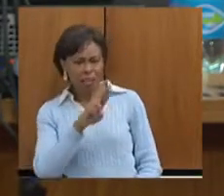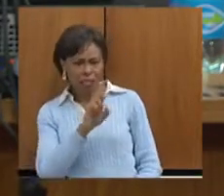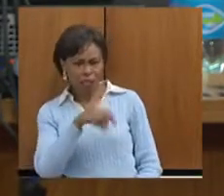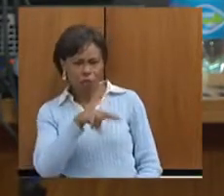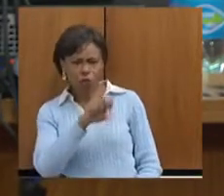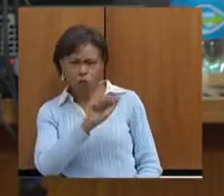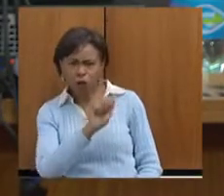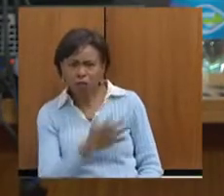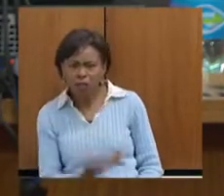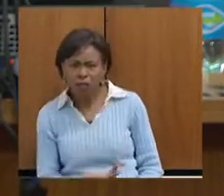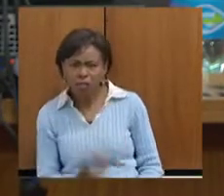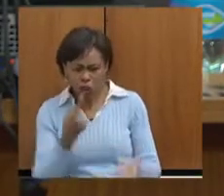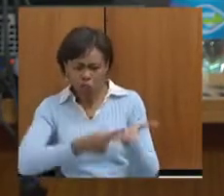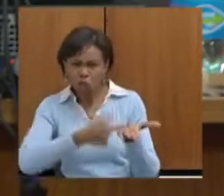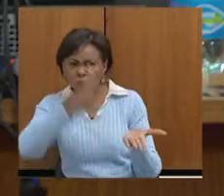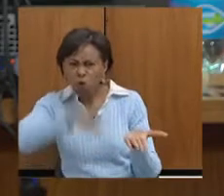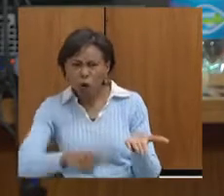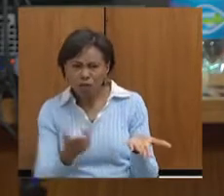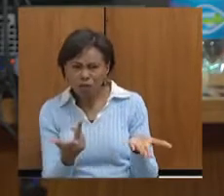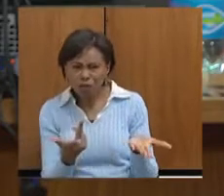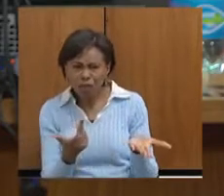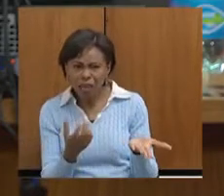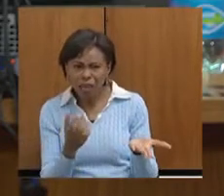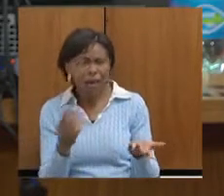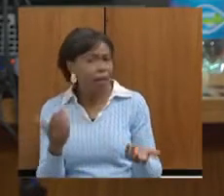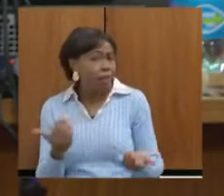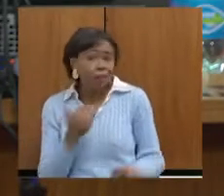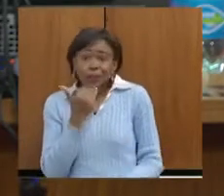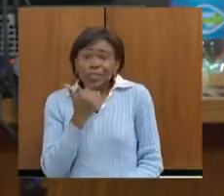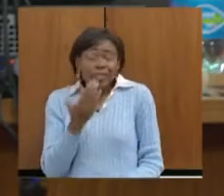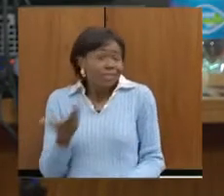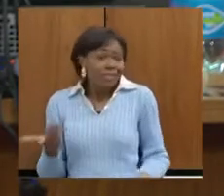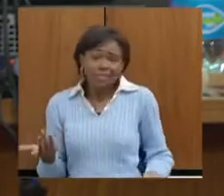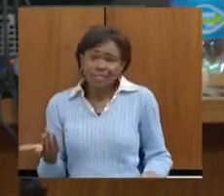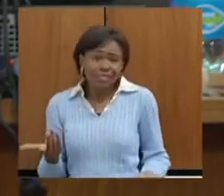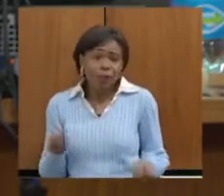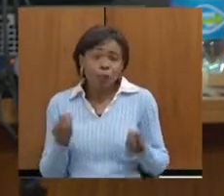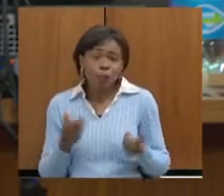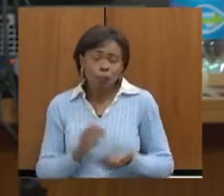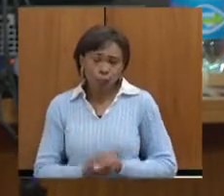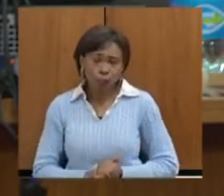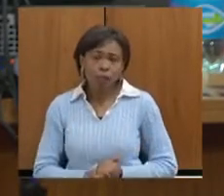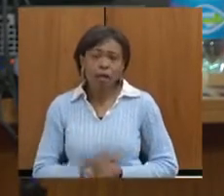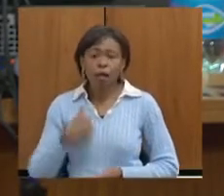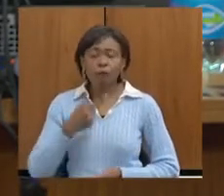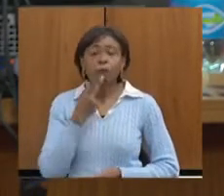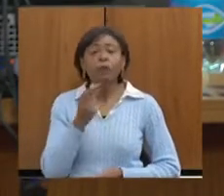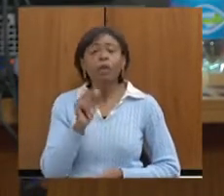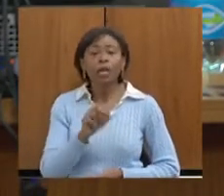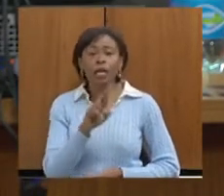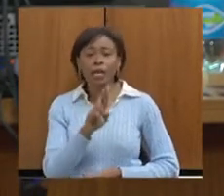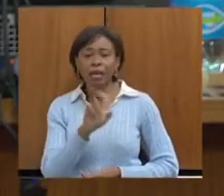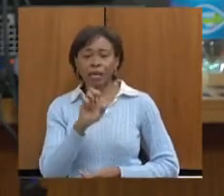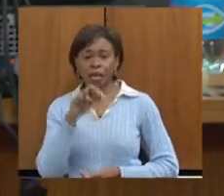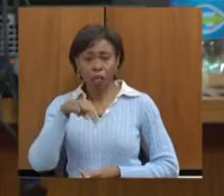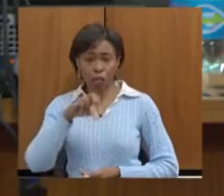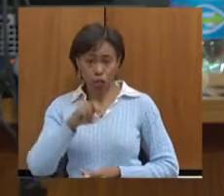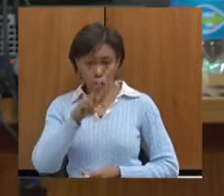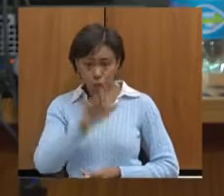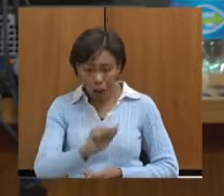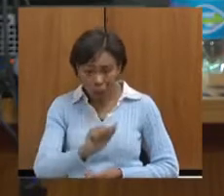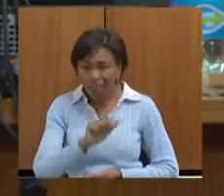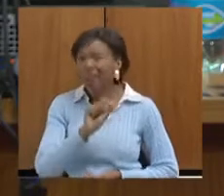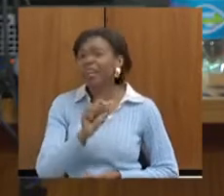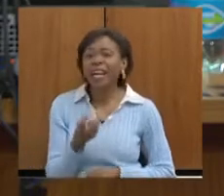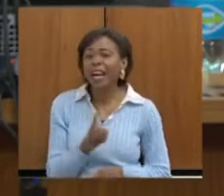crença vai adiantar fazer repactuação não adianta se ah ah ah eu costumo dizer que a renova é Assessoria Técnica